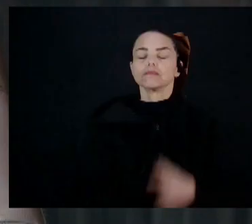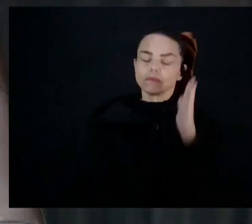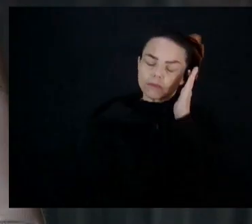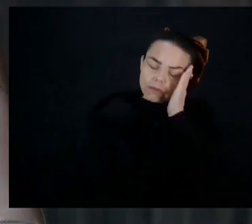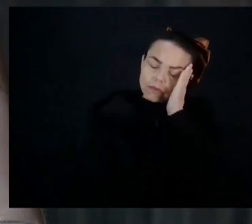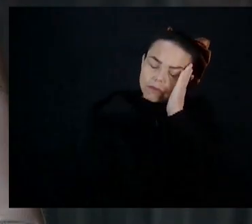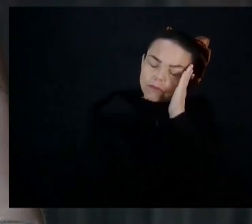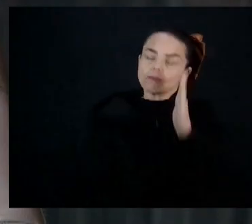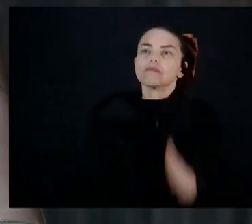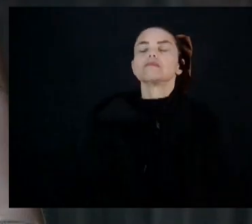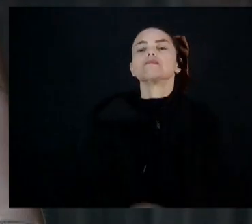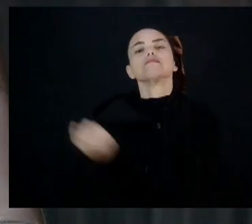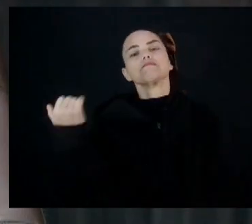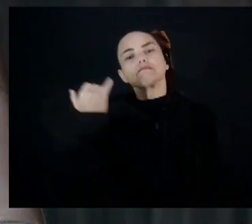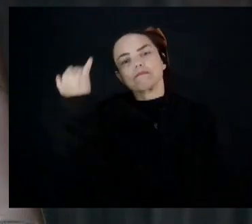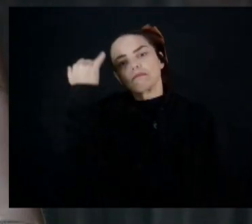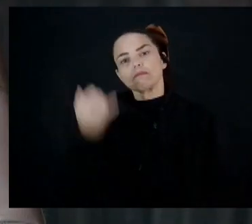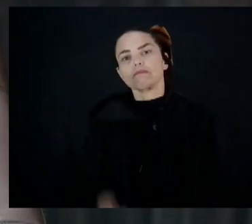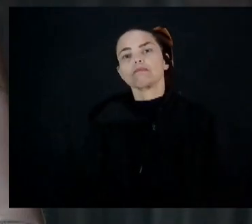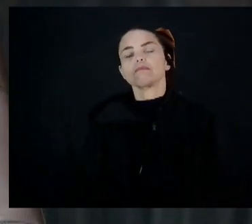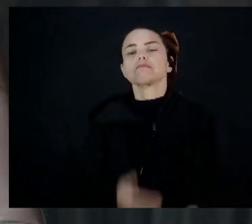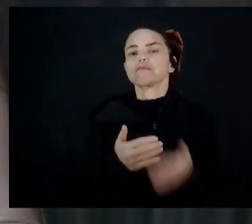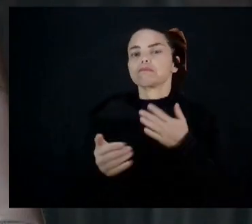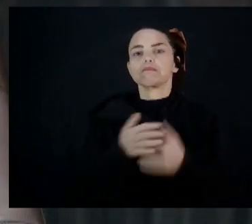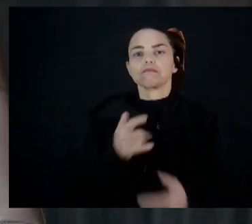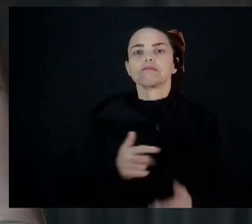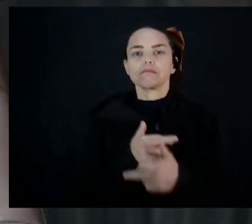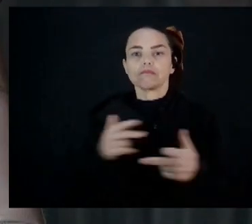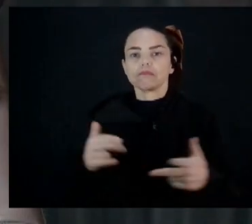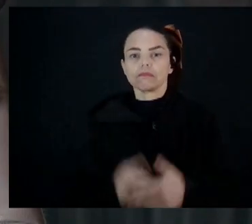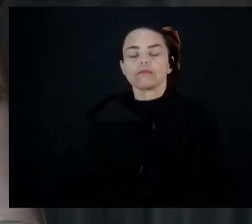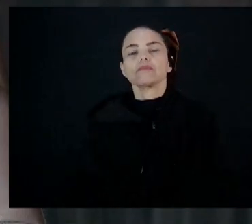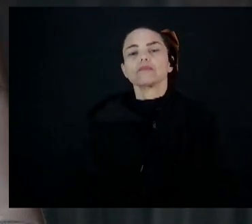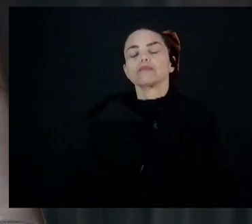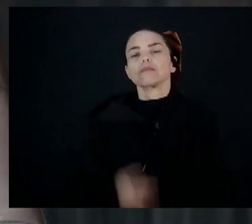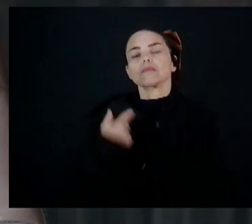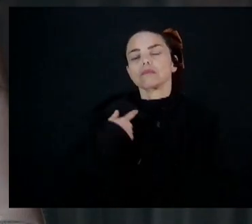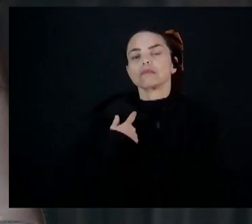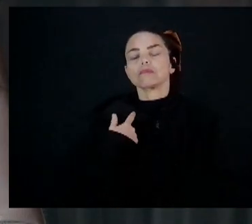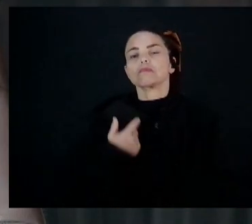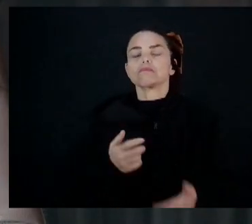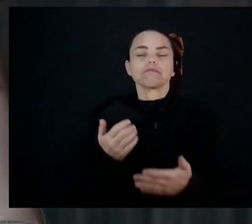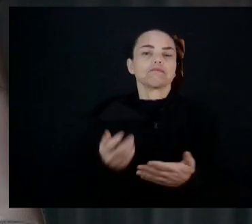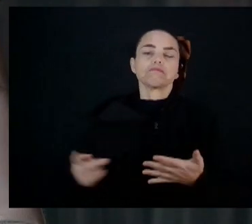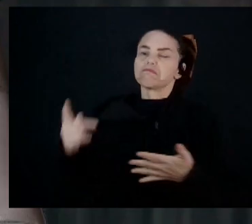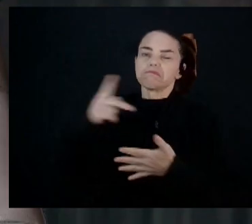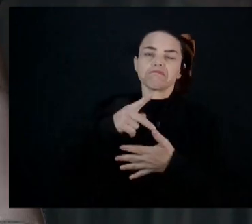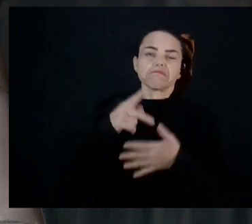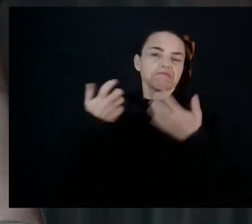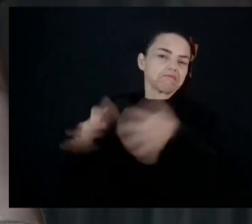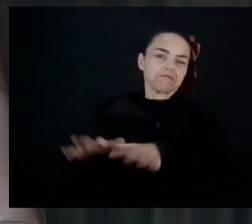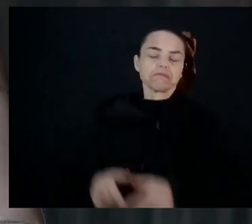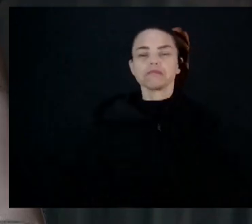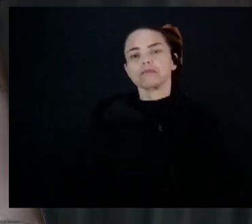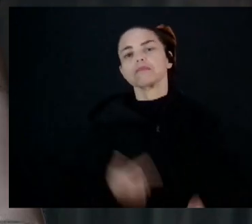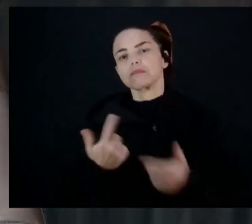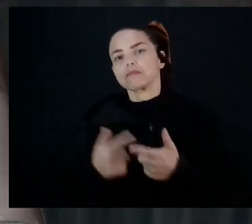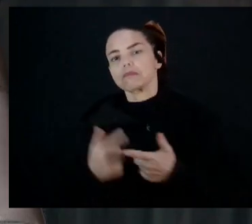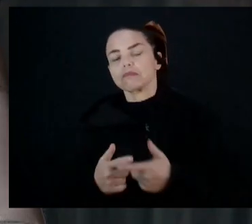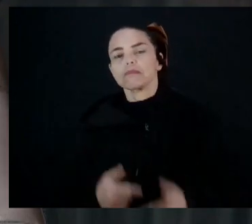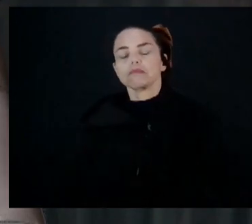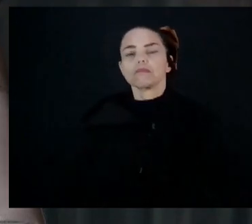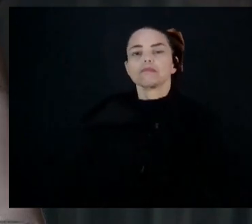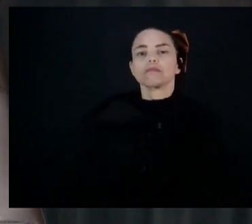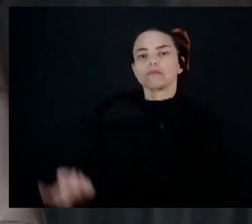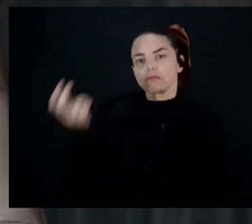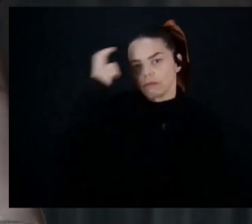um pilar tão essencial como qualquer outro, né? Mas a gente desprioriza o sono, porque até culturalmente